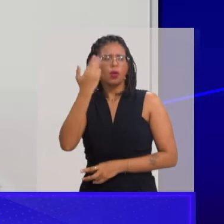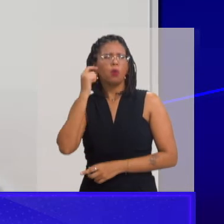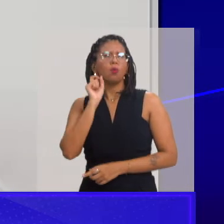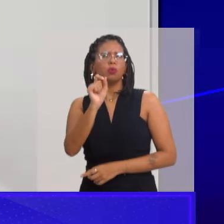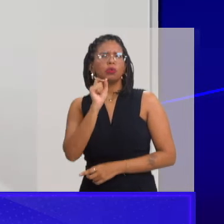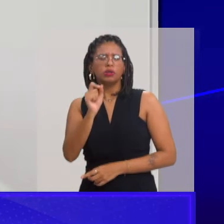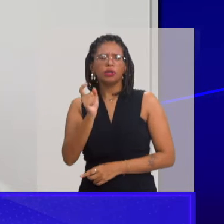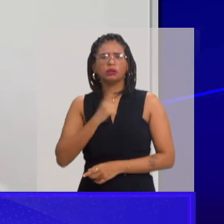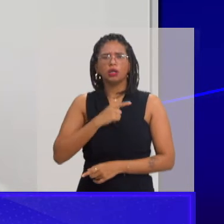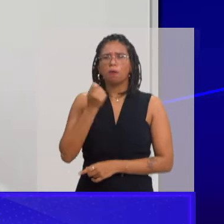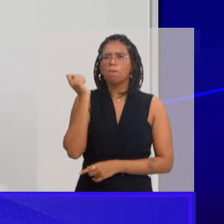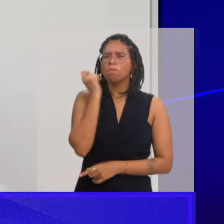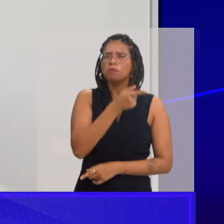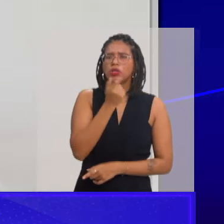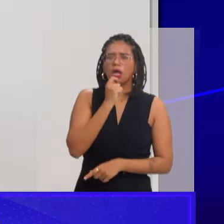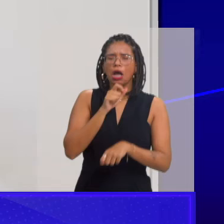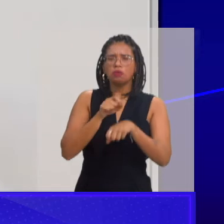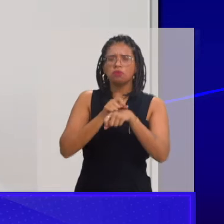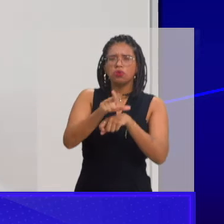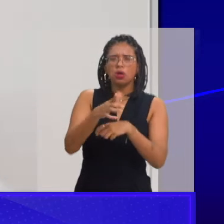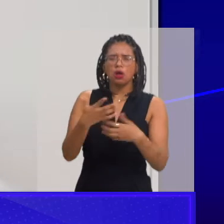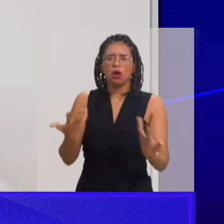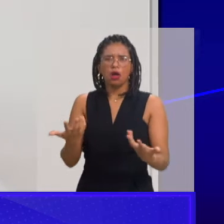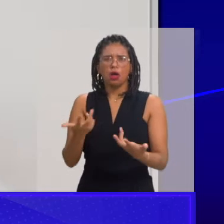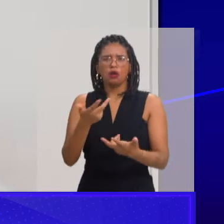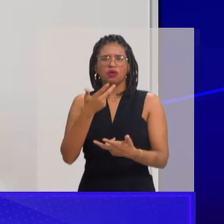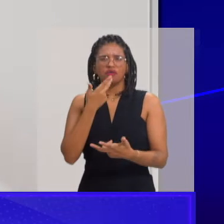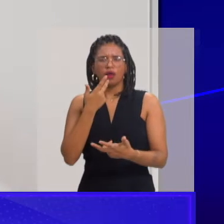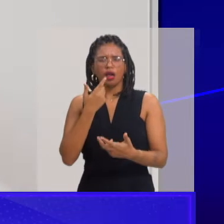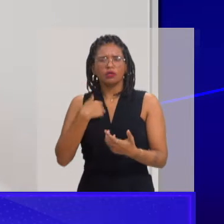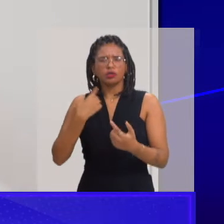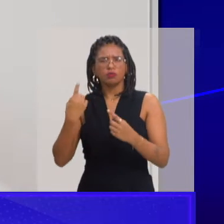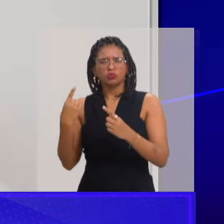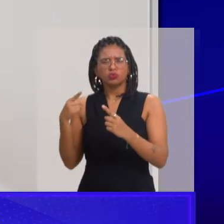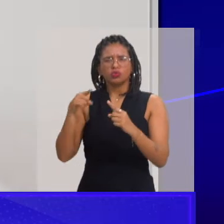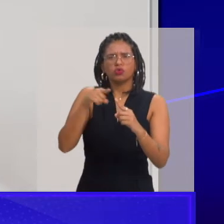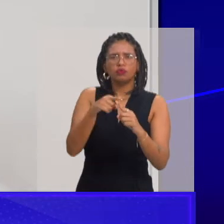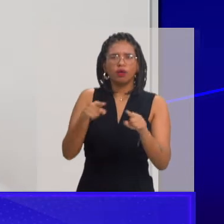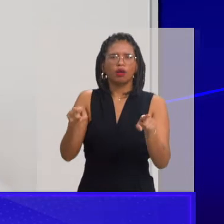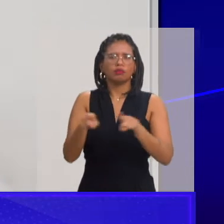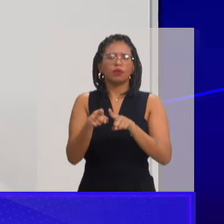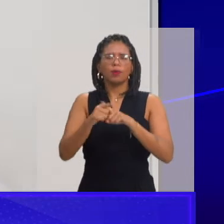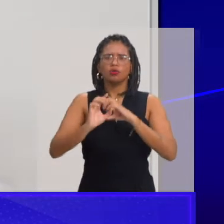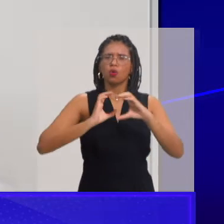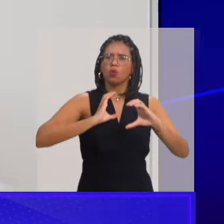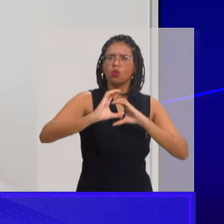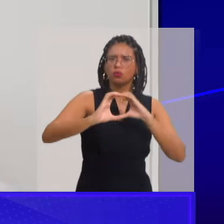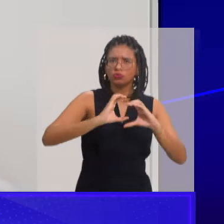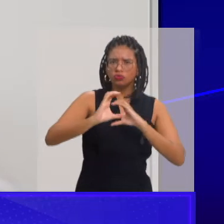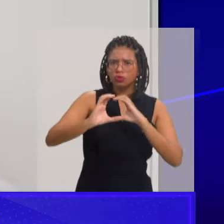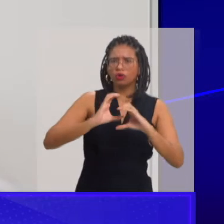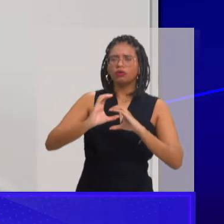tentarem agredir a minha paralisia facial, de